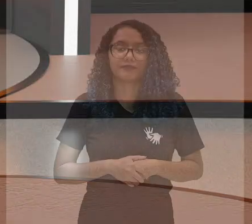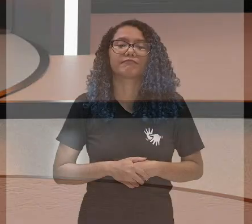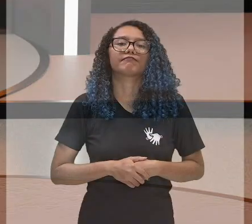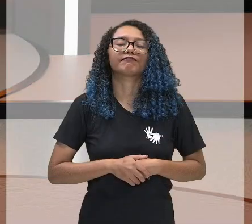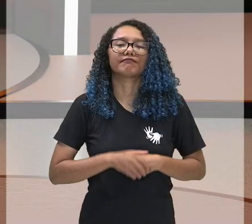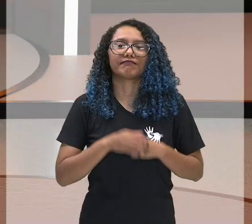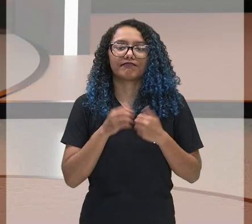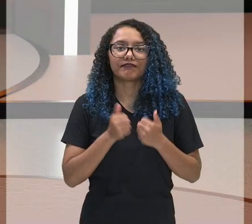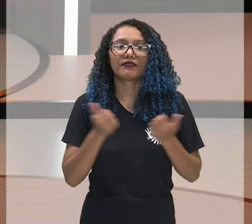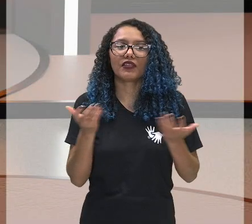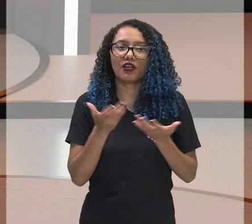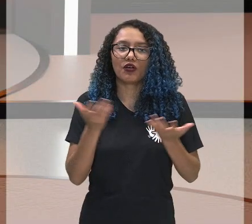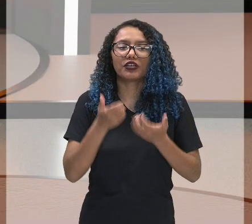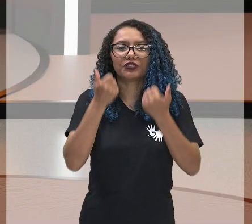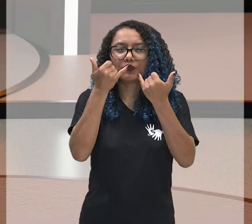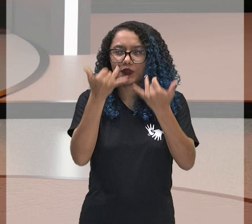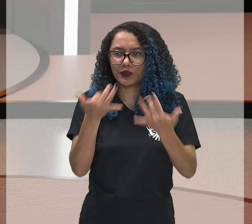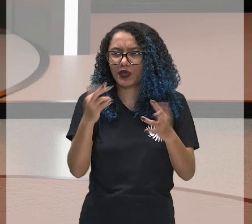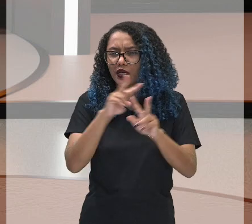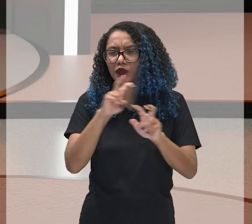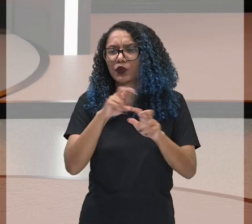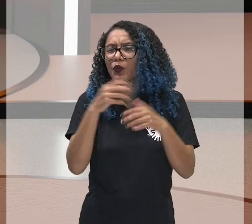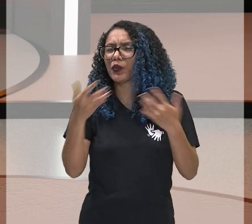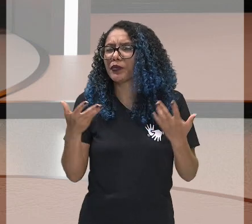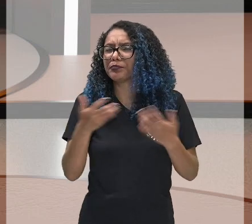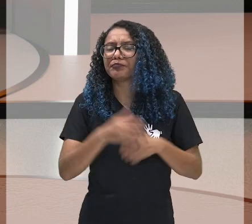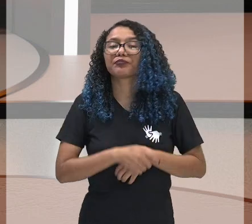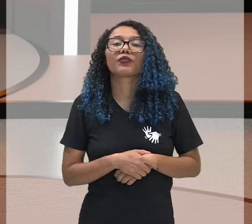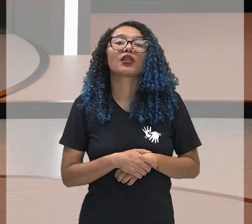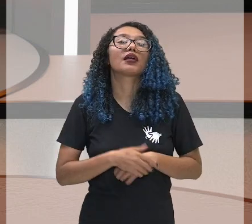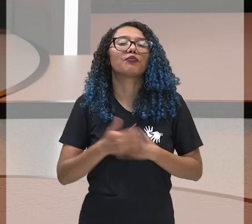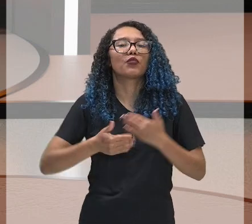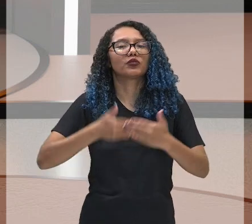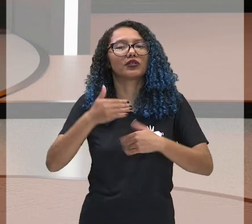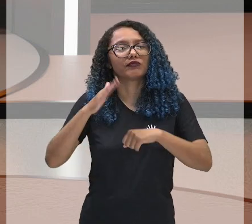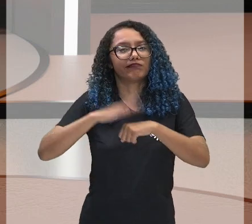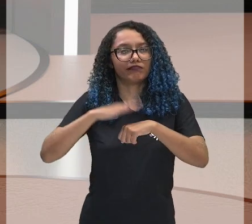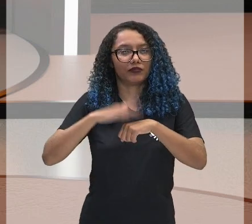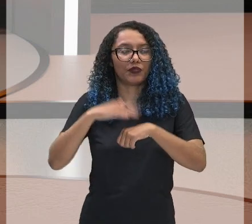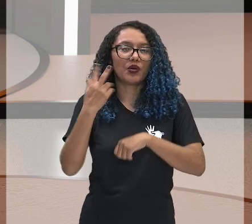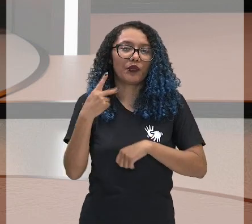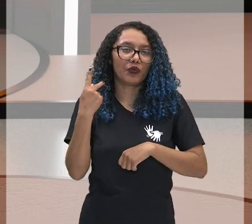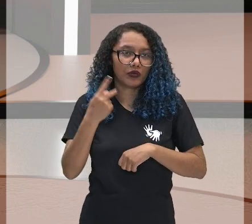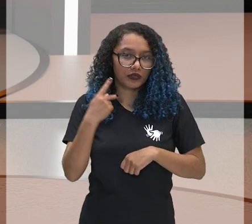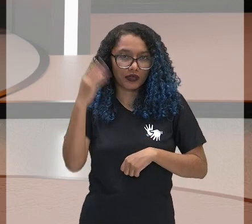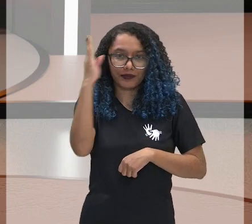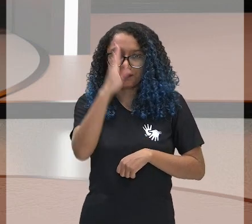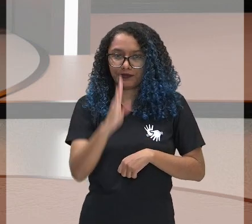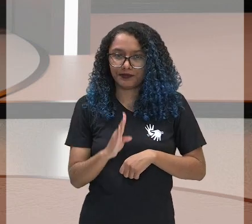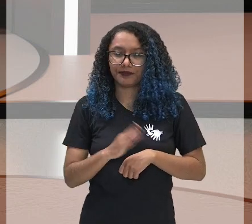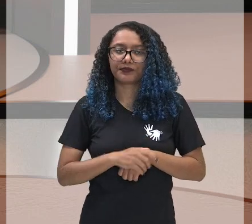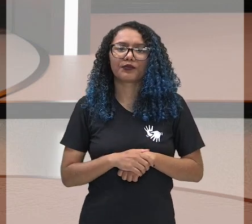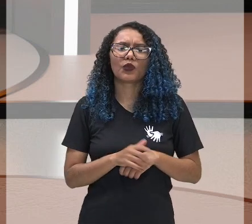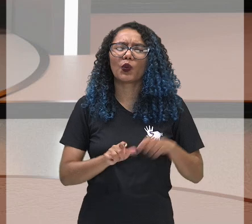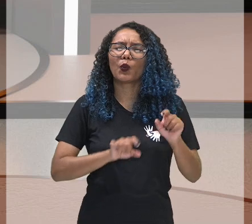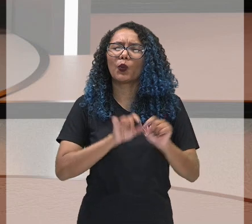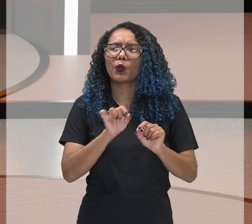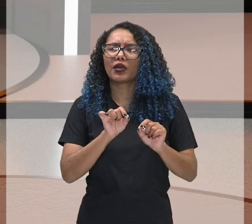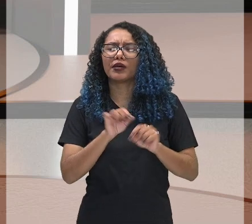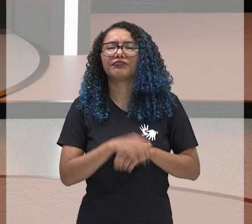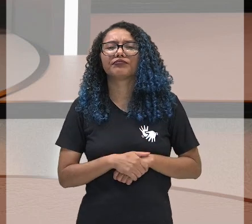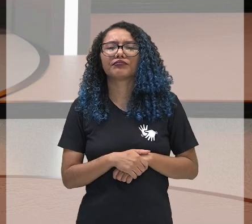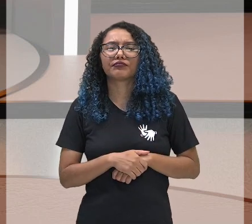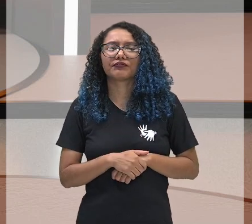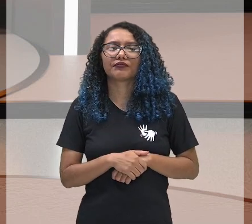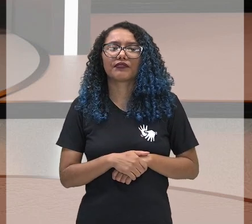Então, turma, a gente vai começar a falar sobre o processo de emancipação política do Brasil. Gente, é o processo de independência.